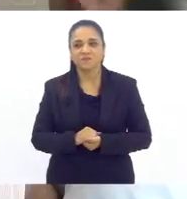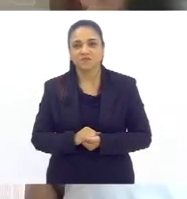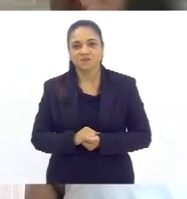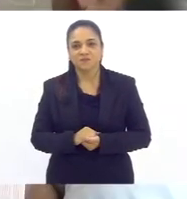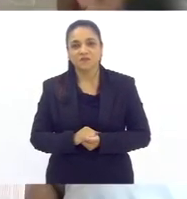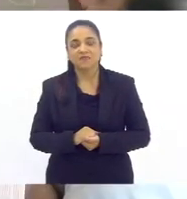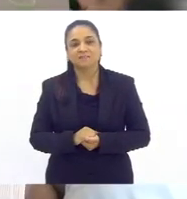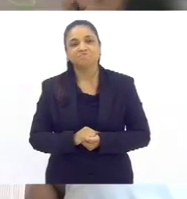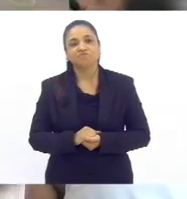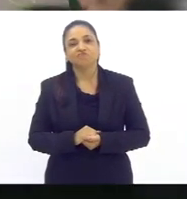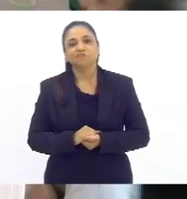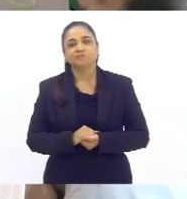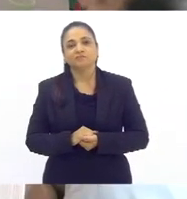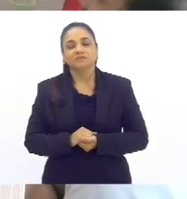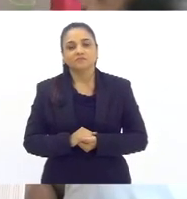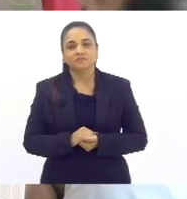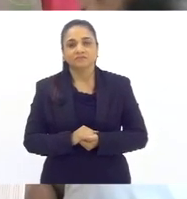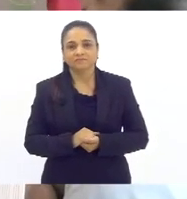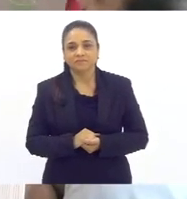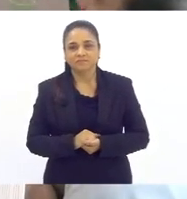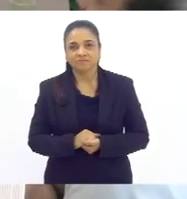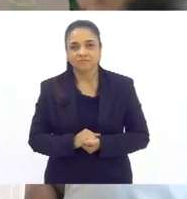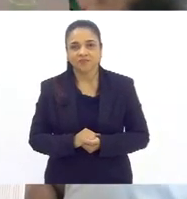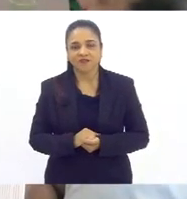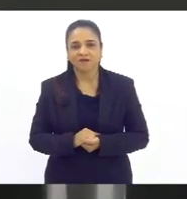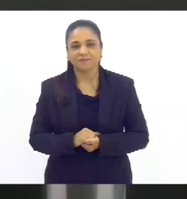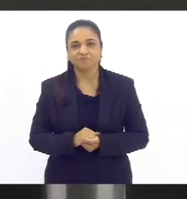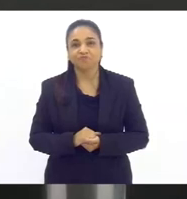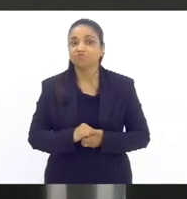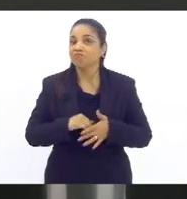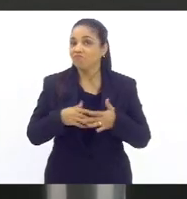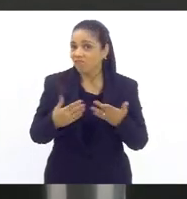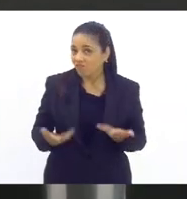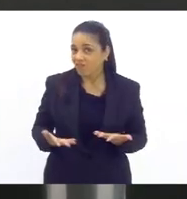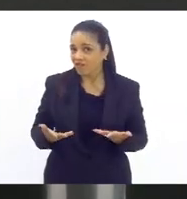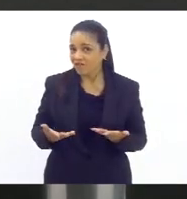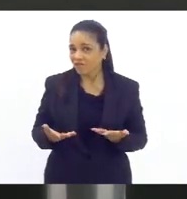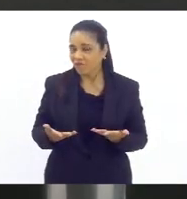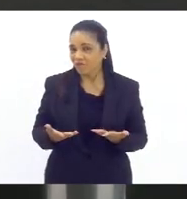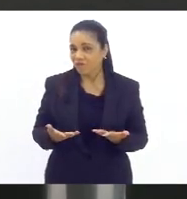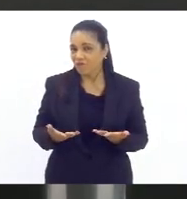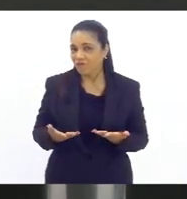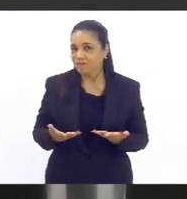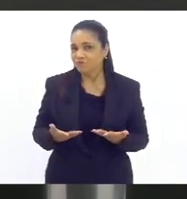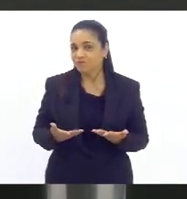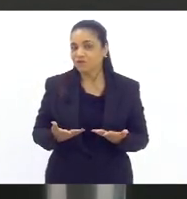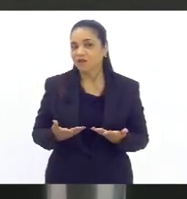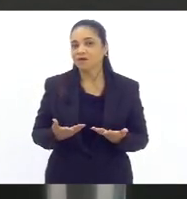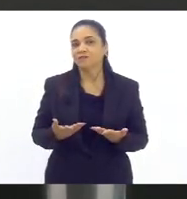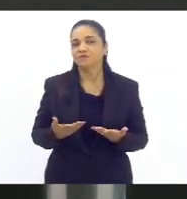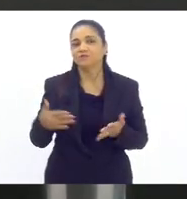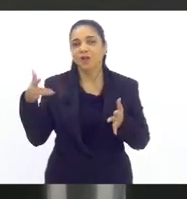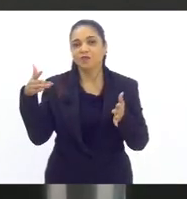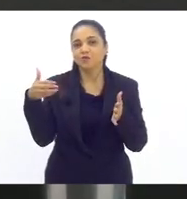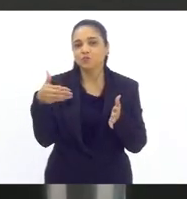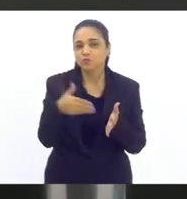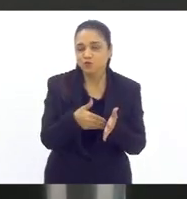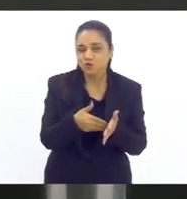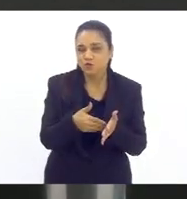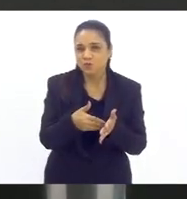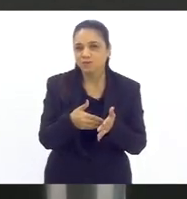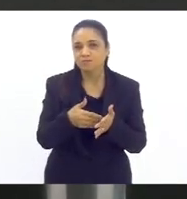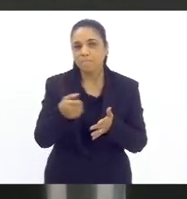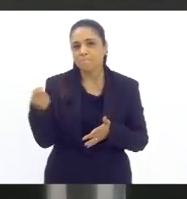isso então nas últimas intervenções é a